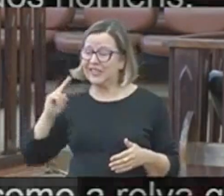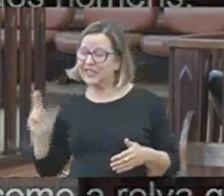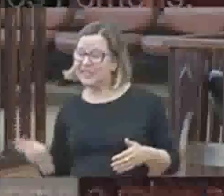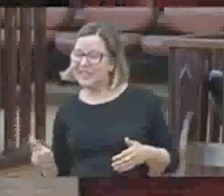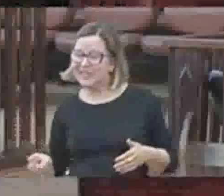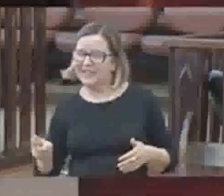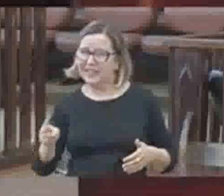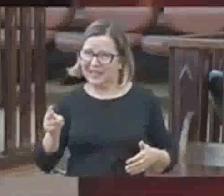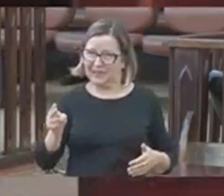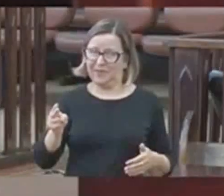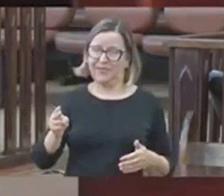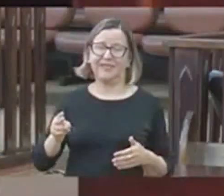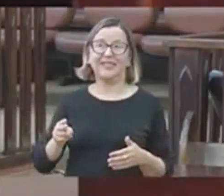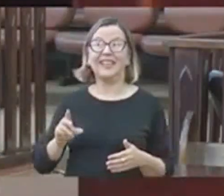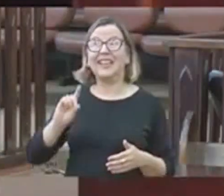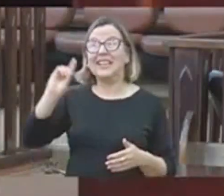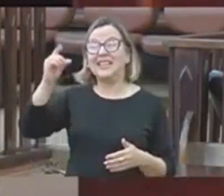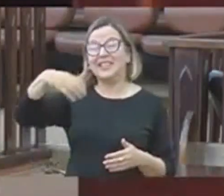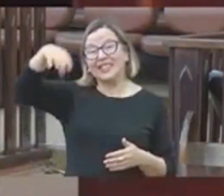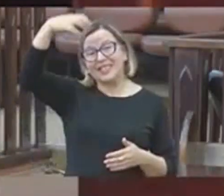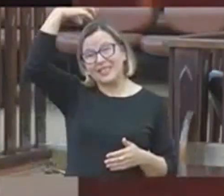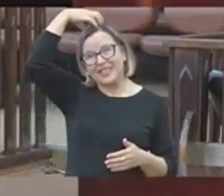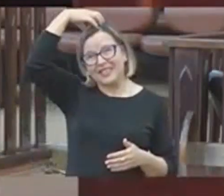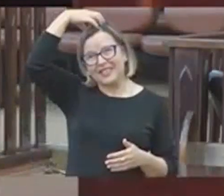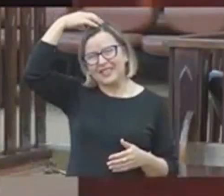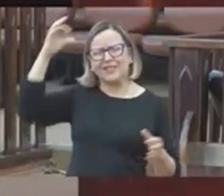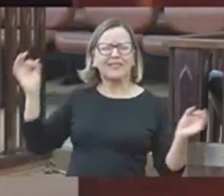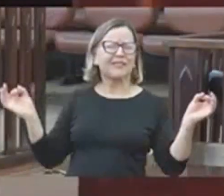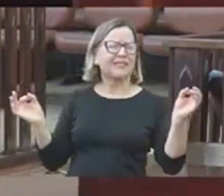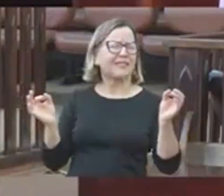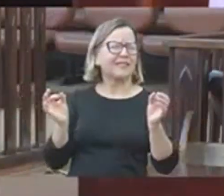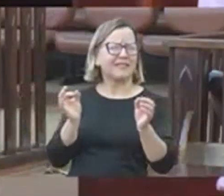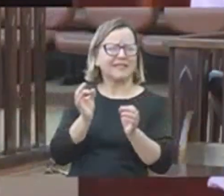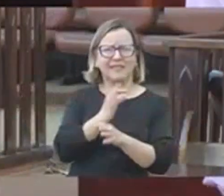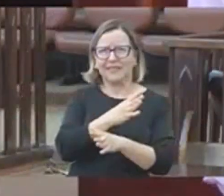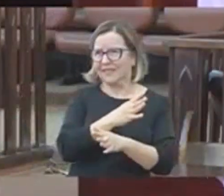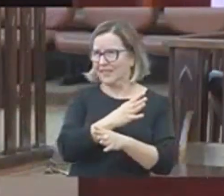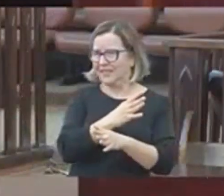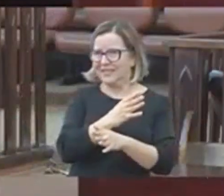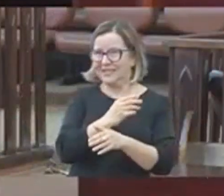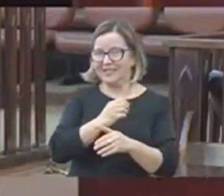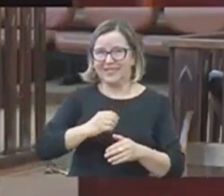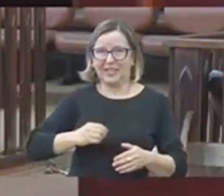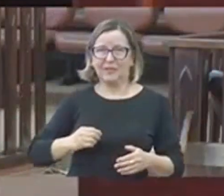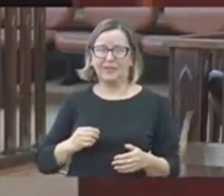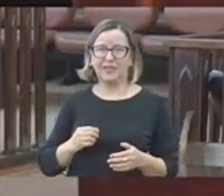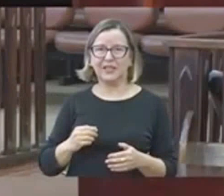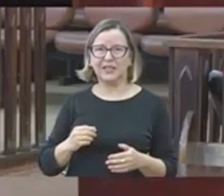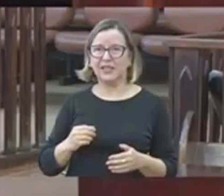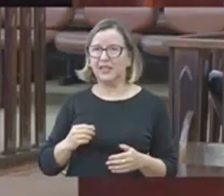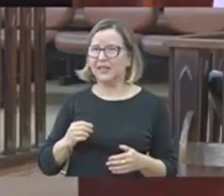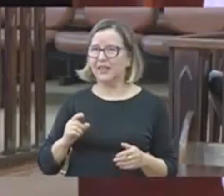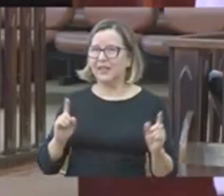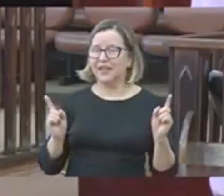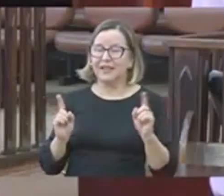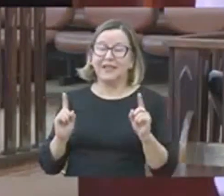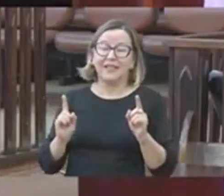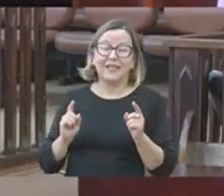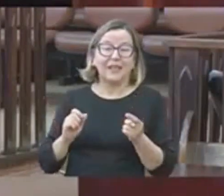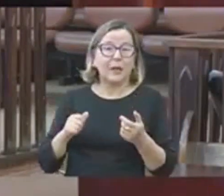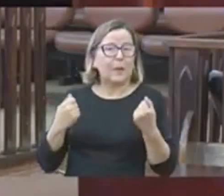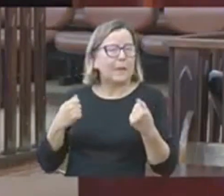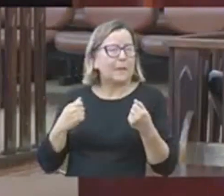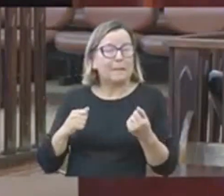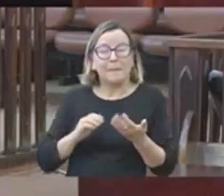Deus é soberano, plenamente suficiente em si mesmo e de nada precisa. No